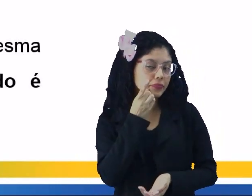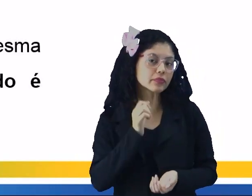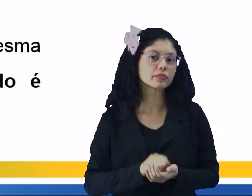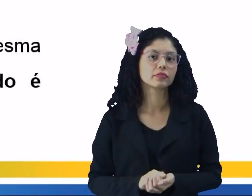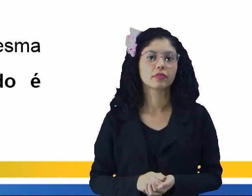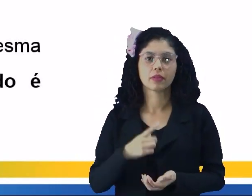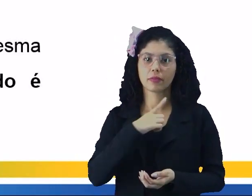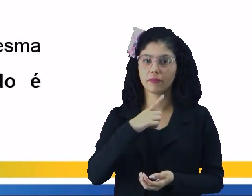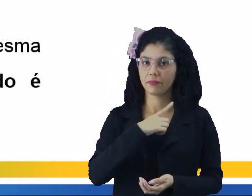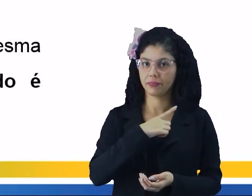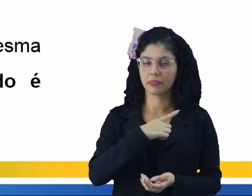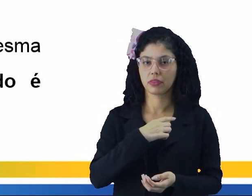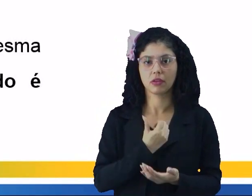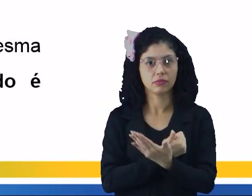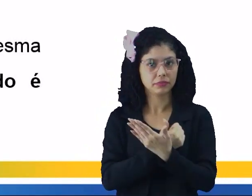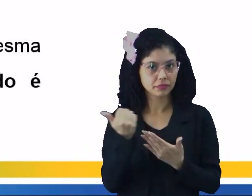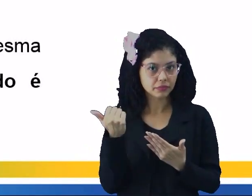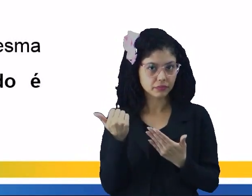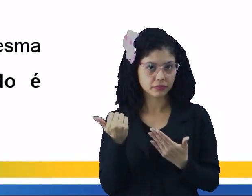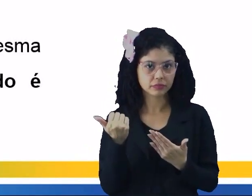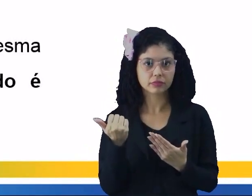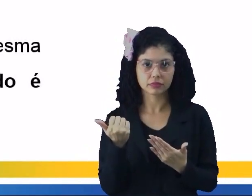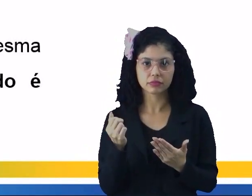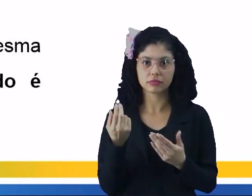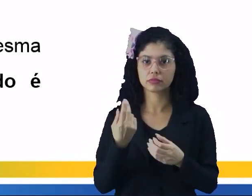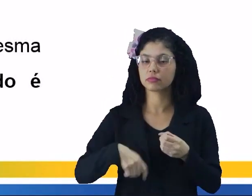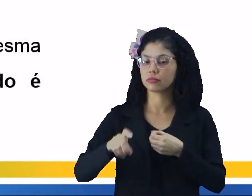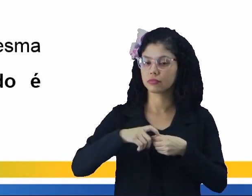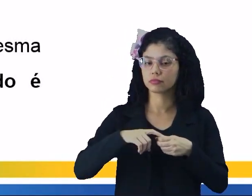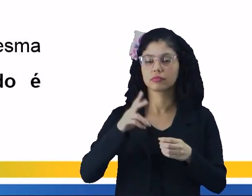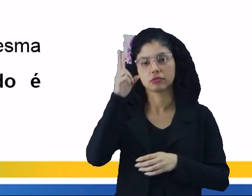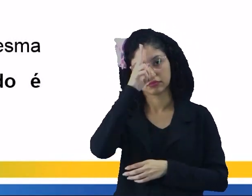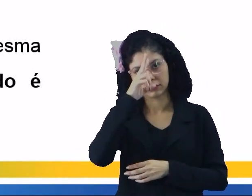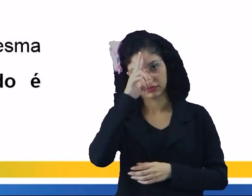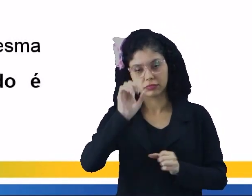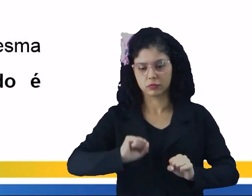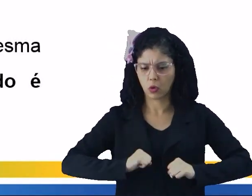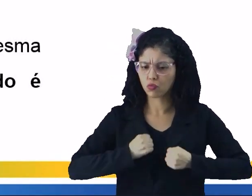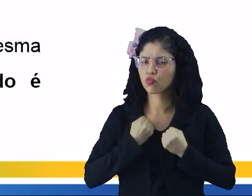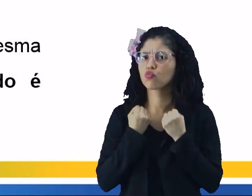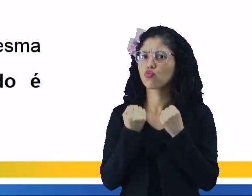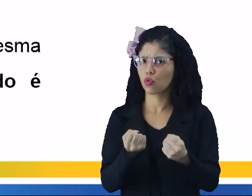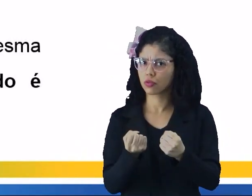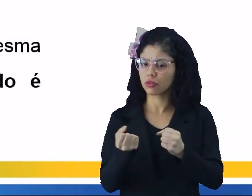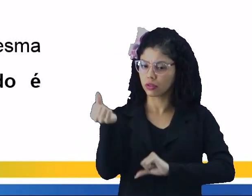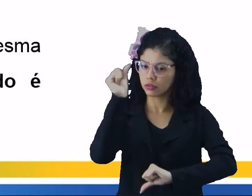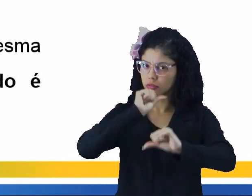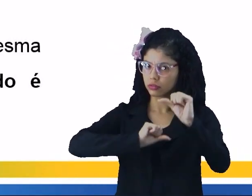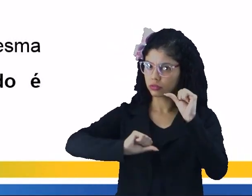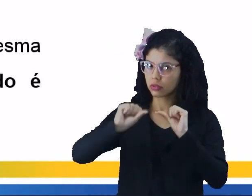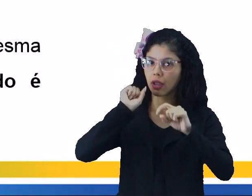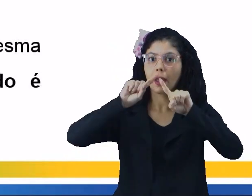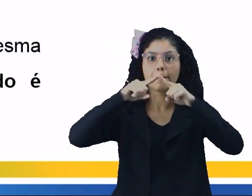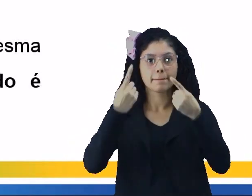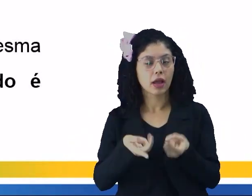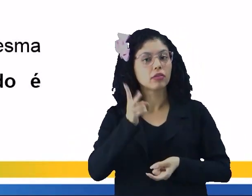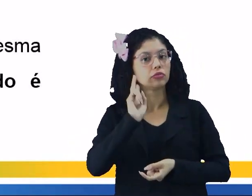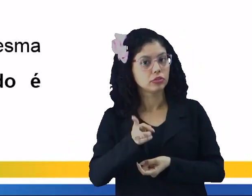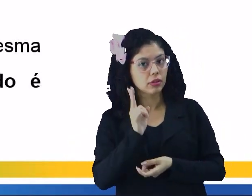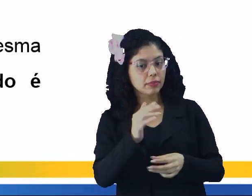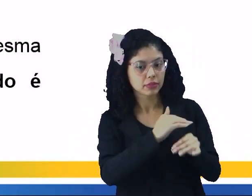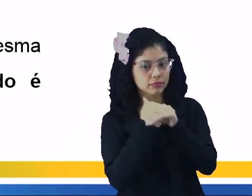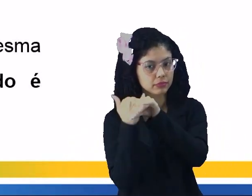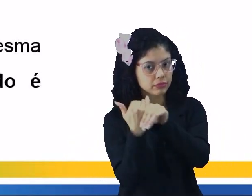do princípio da ação e reação. Lembrando que as forças são opostas, mas de